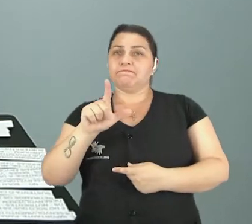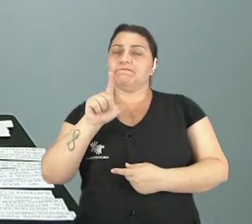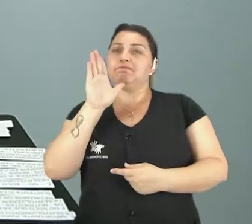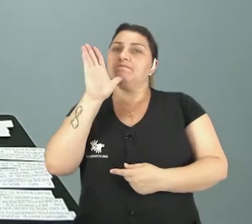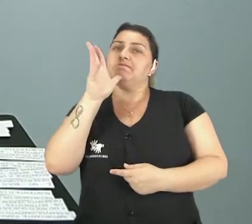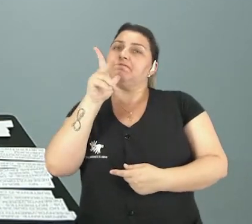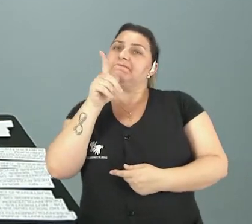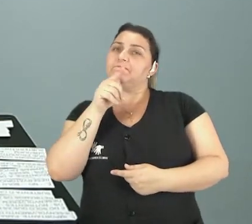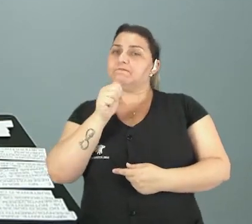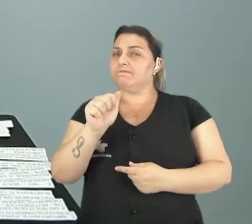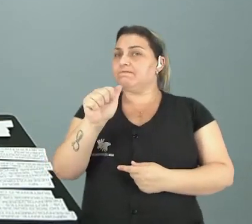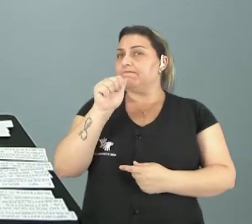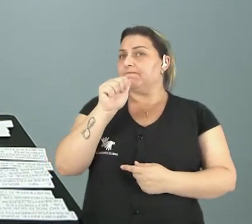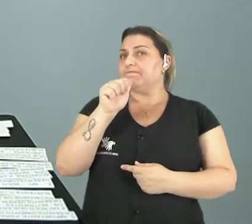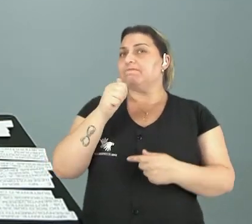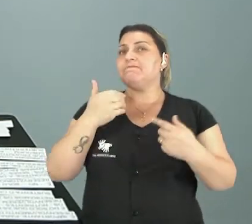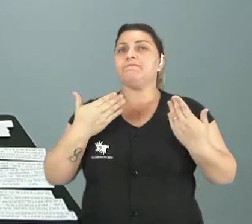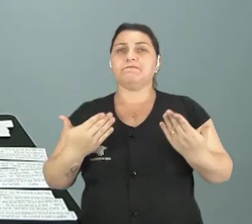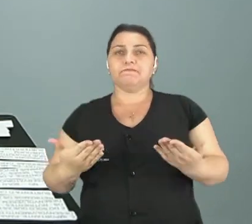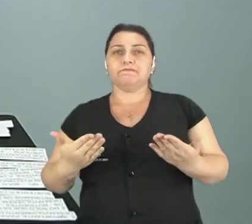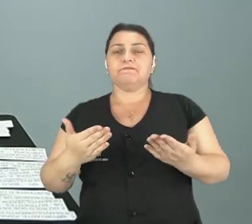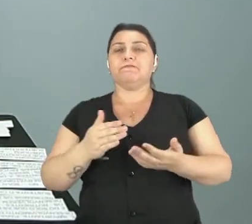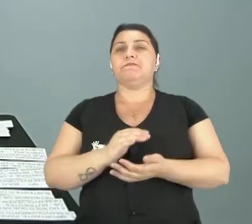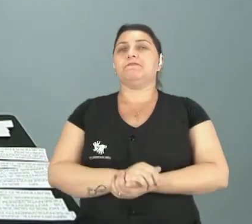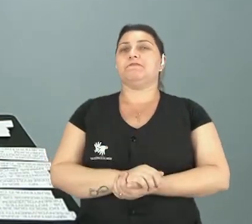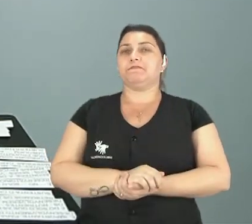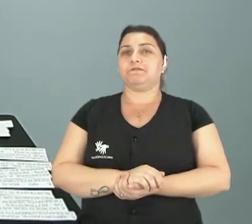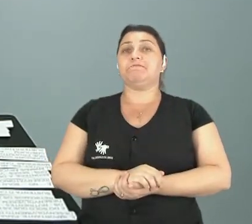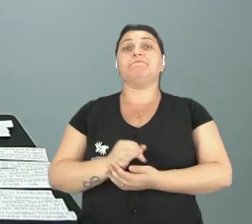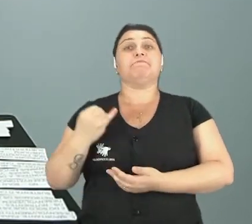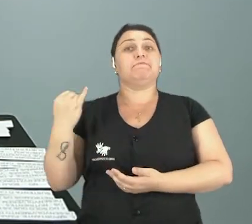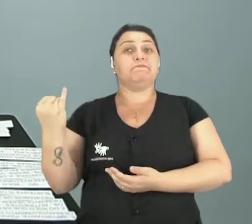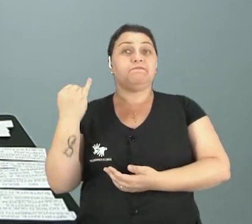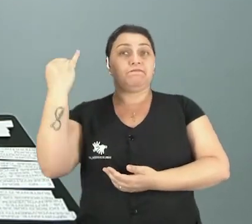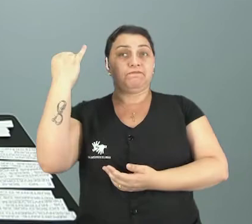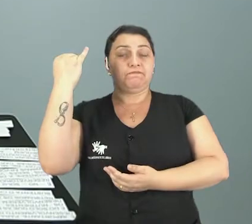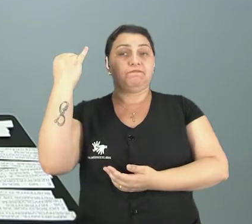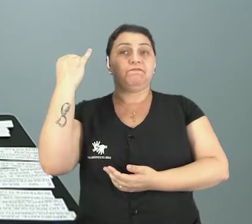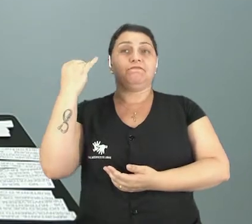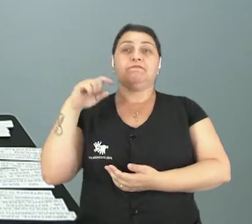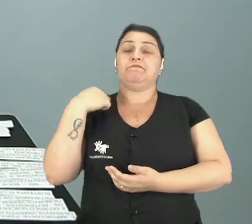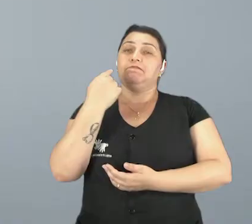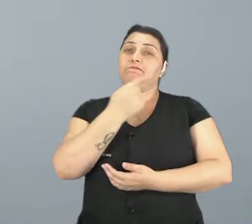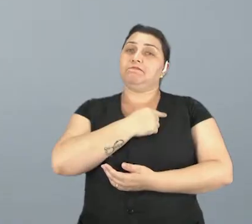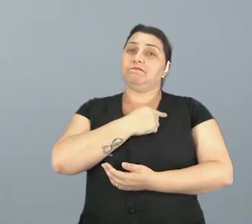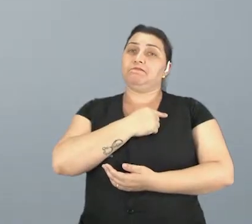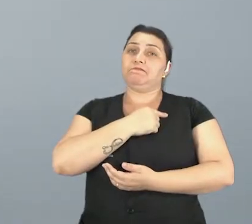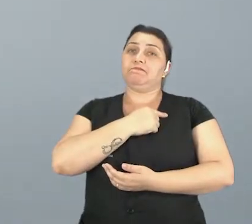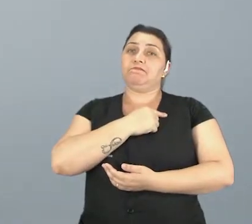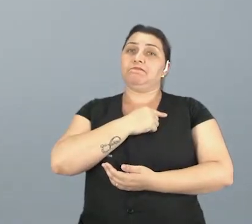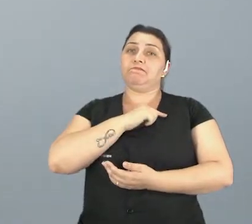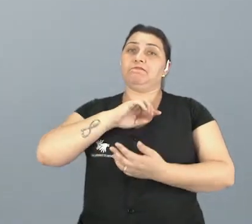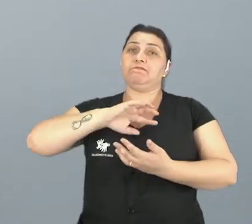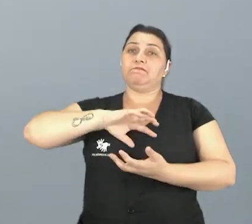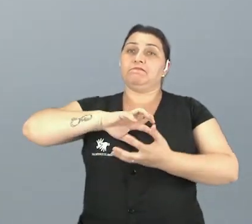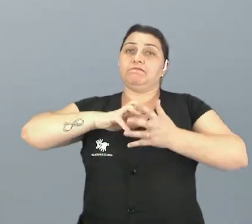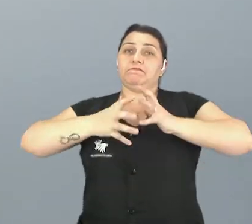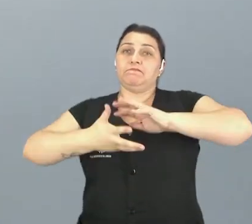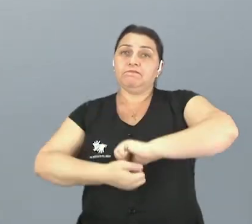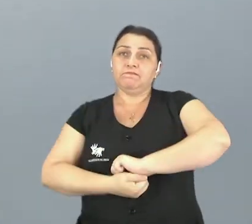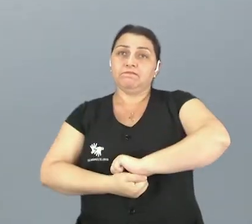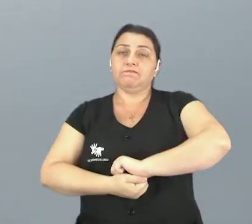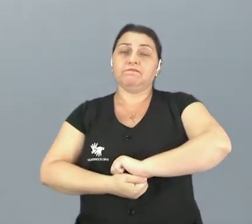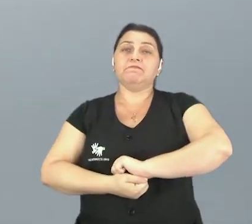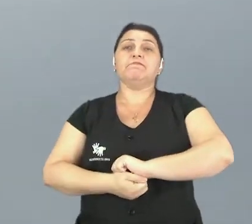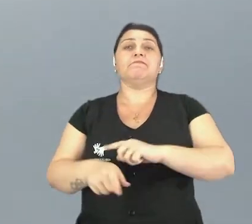ficar muito tempo sem beber água. A água é fundamental para o nosso organismo, assim também